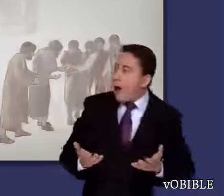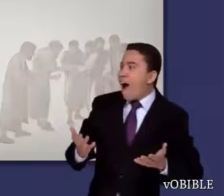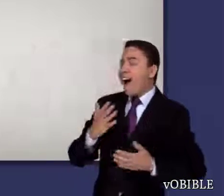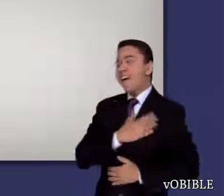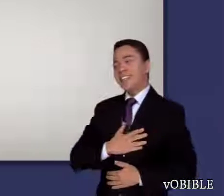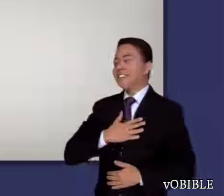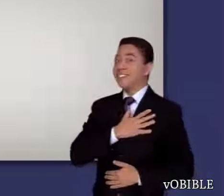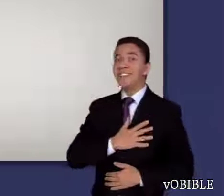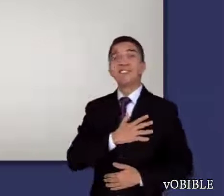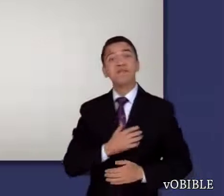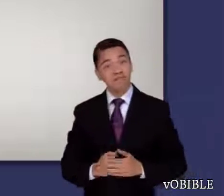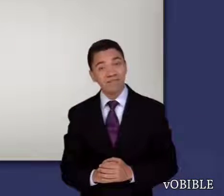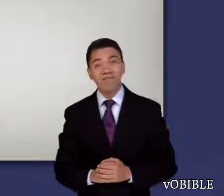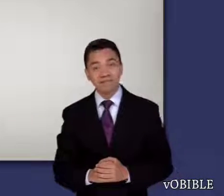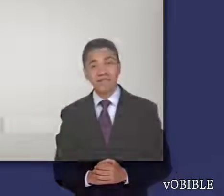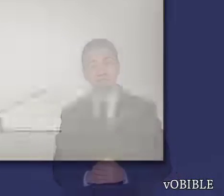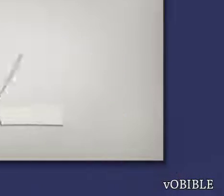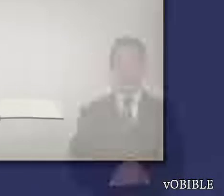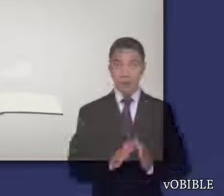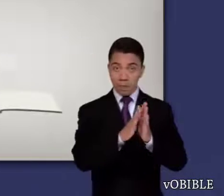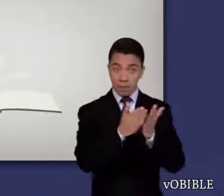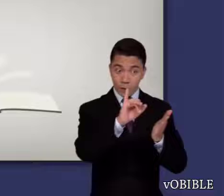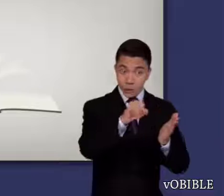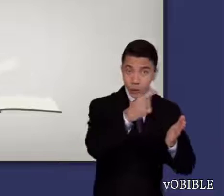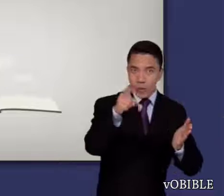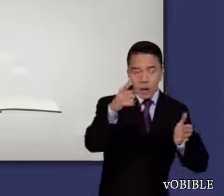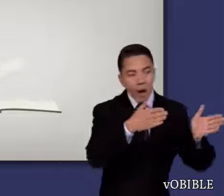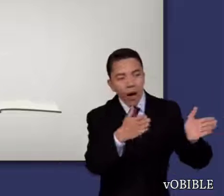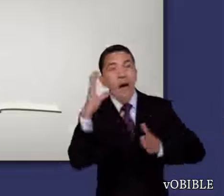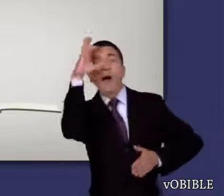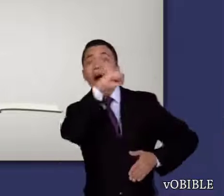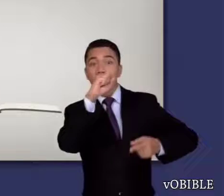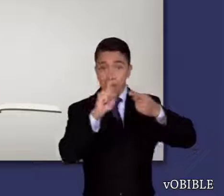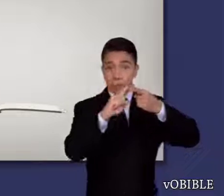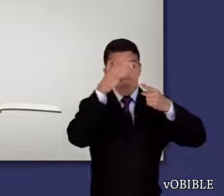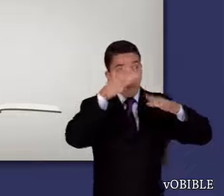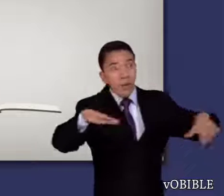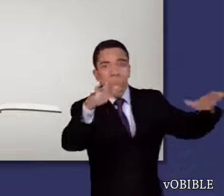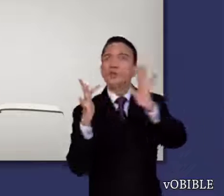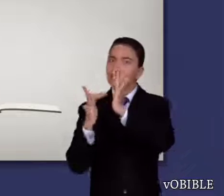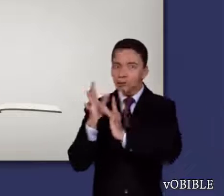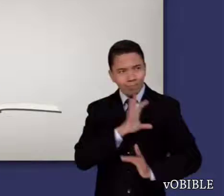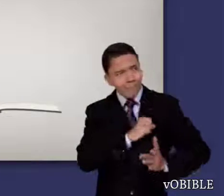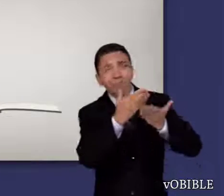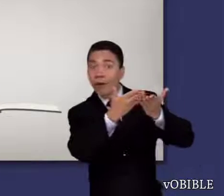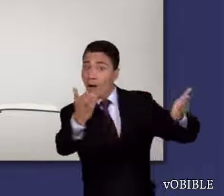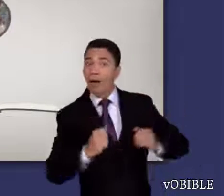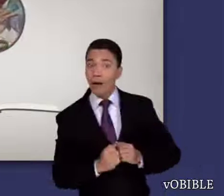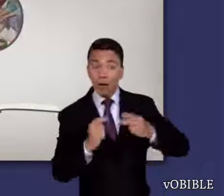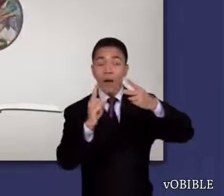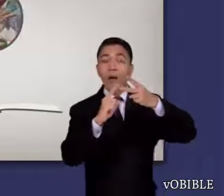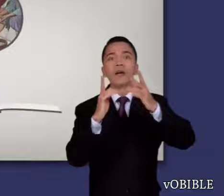ocasiões. Ao ler o Evangelho de João, Veja o amor de Jesus pela